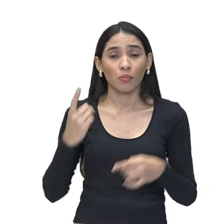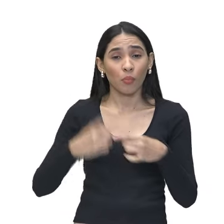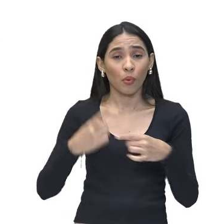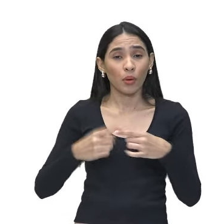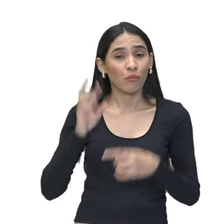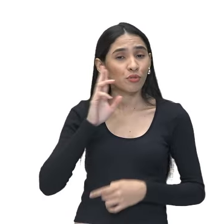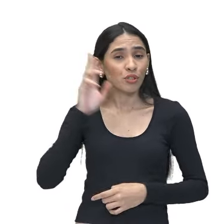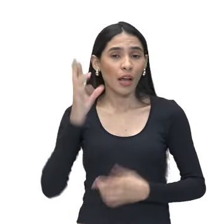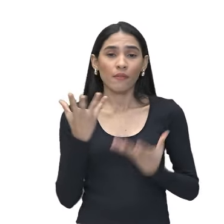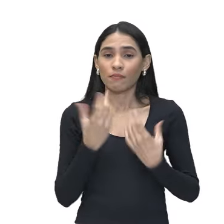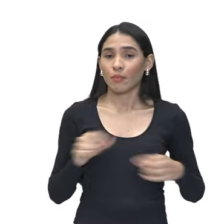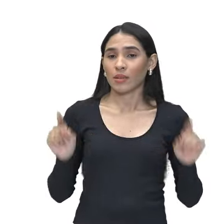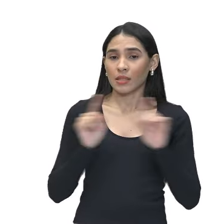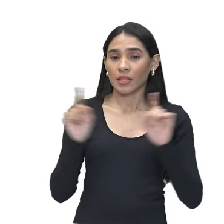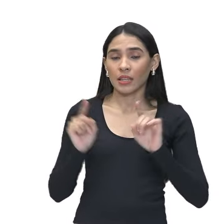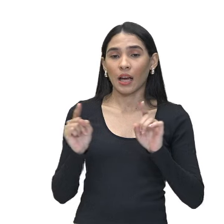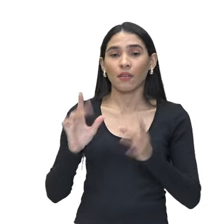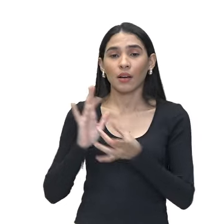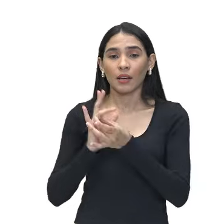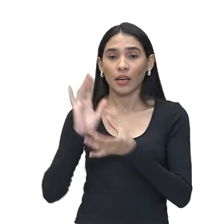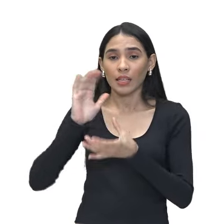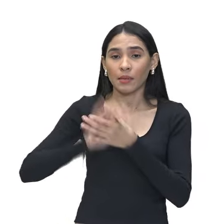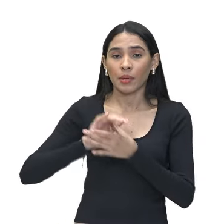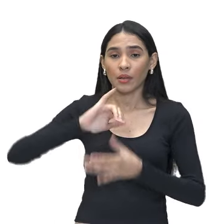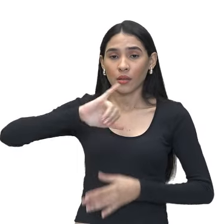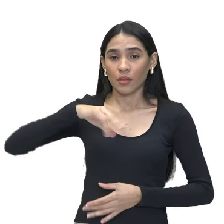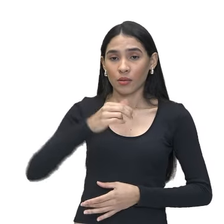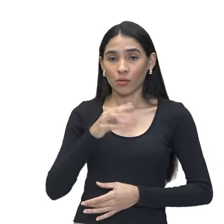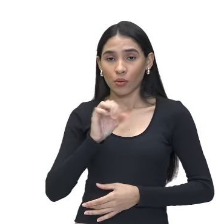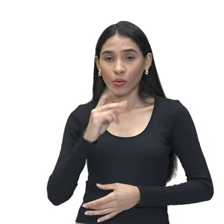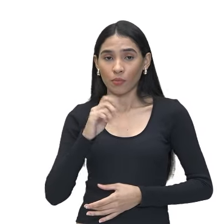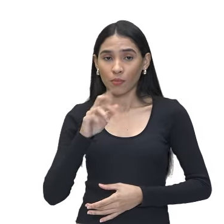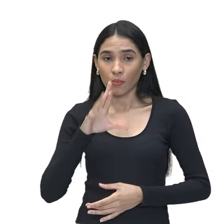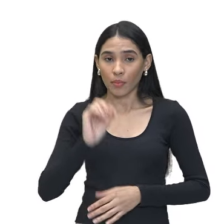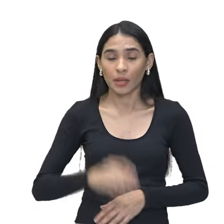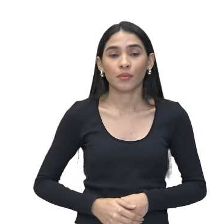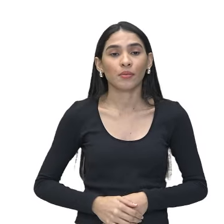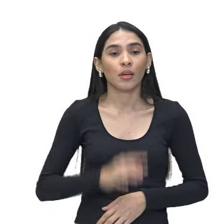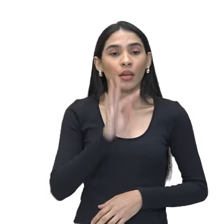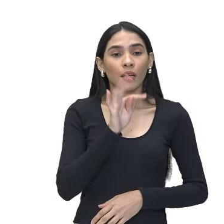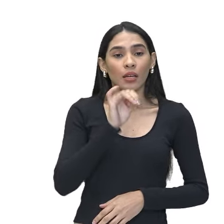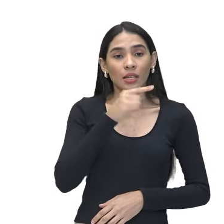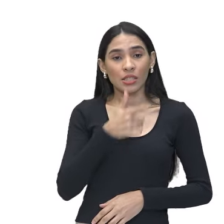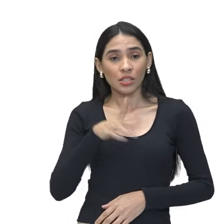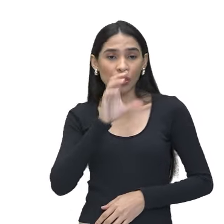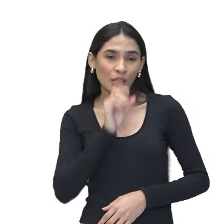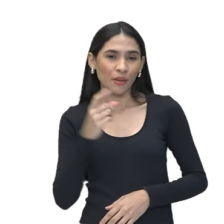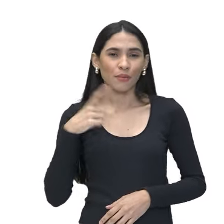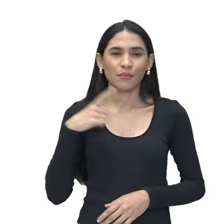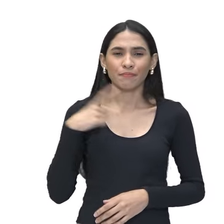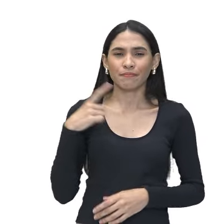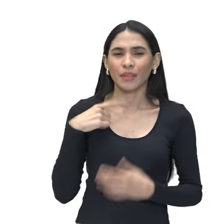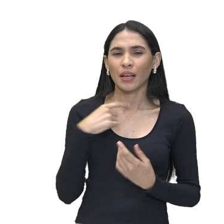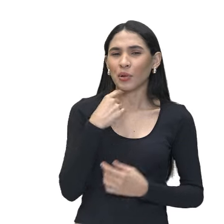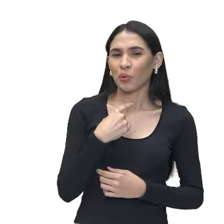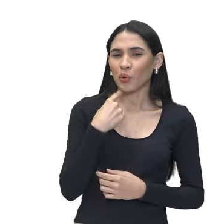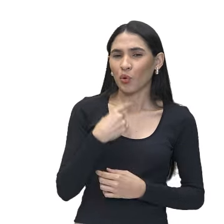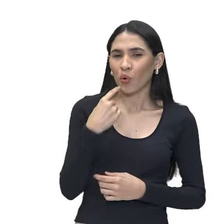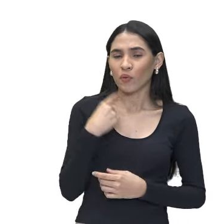aceitar o casamento de João Pedro. Tião tem receio de que o plano para enganar Egídio não dê